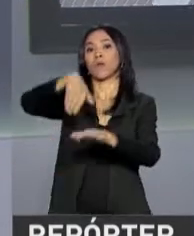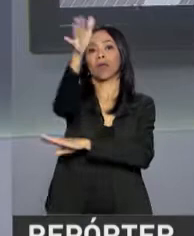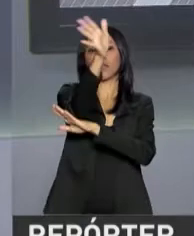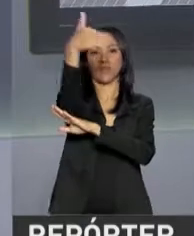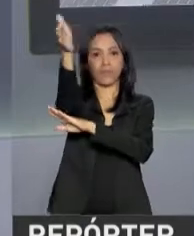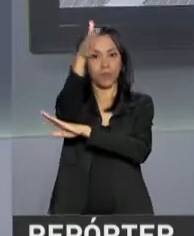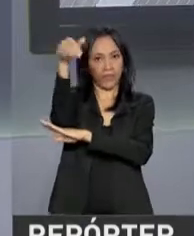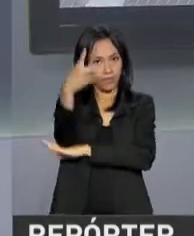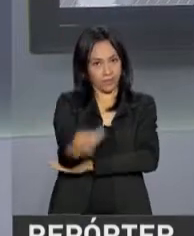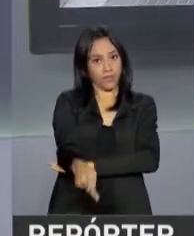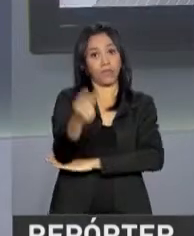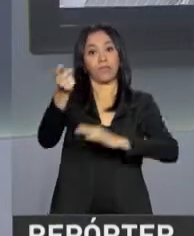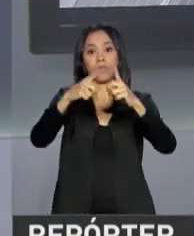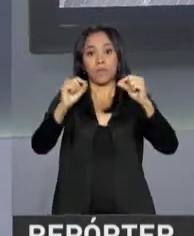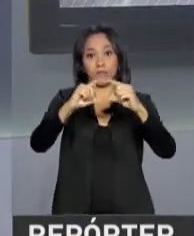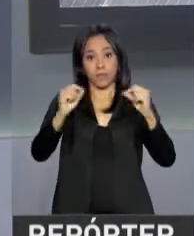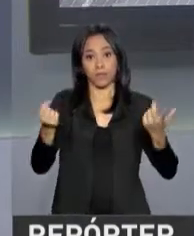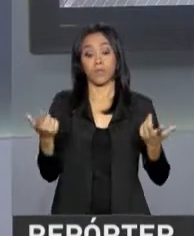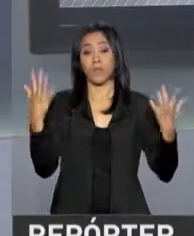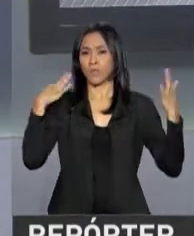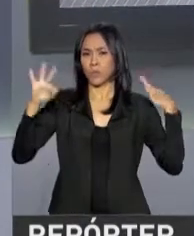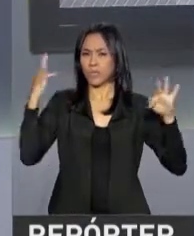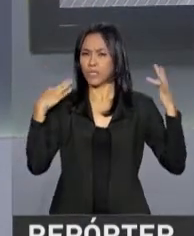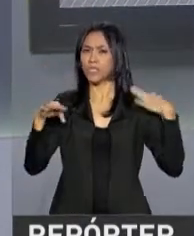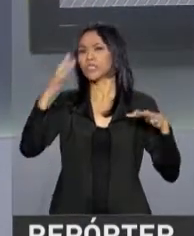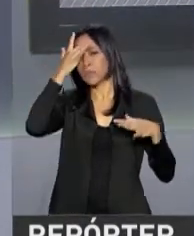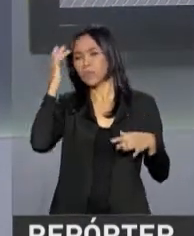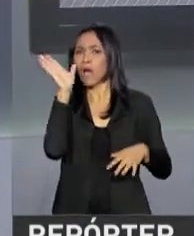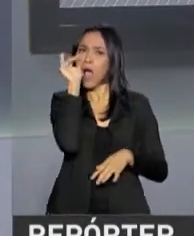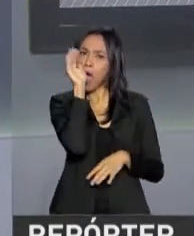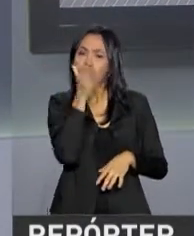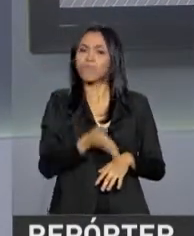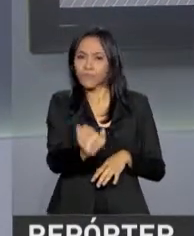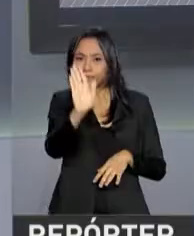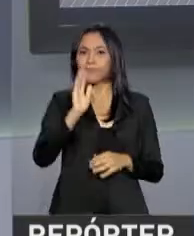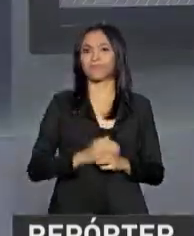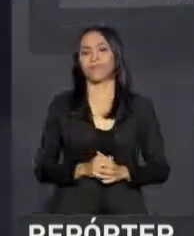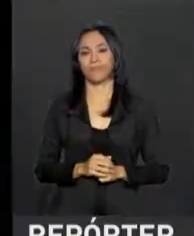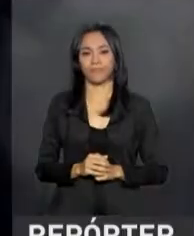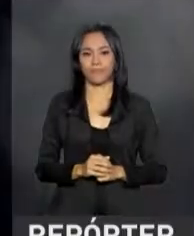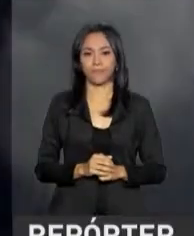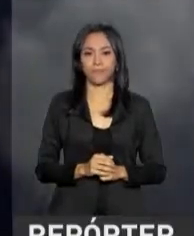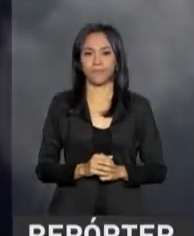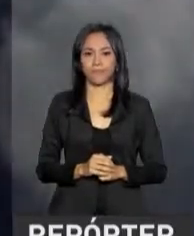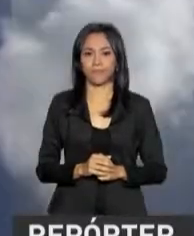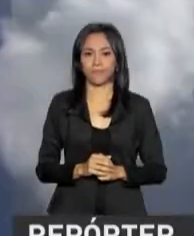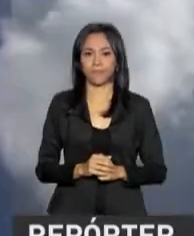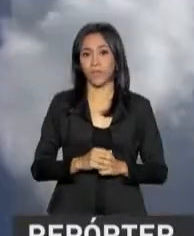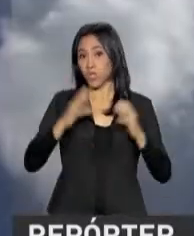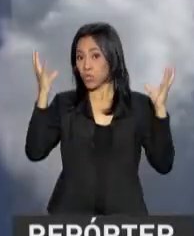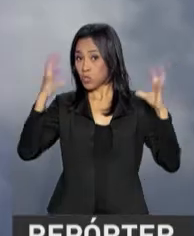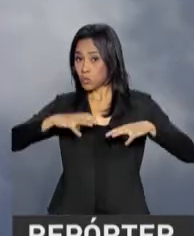na esplanada dos ministérios aqui em brasília turistas e moradores prestigiaram o evento faça chuva